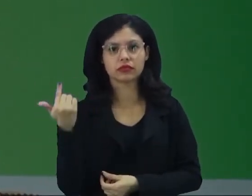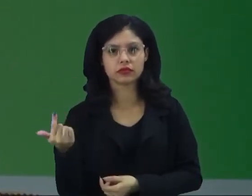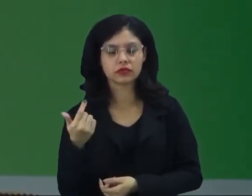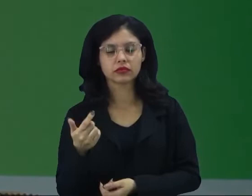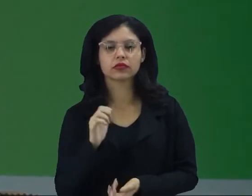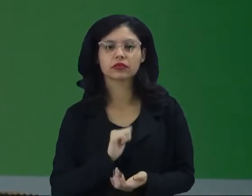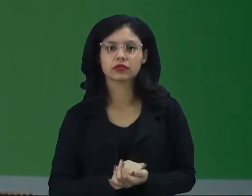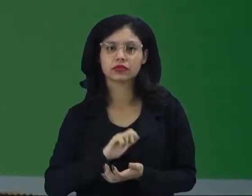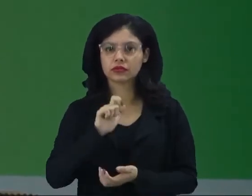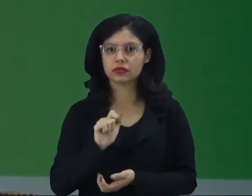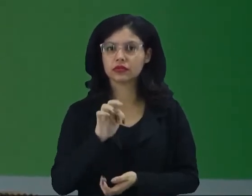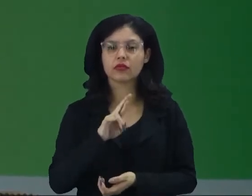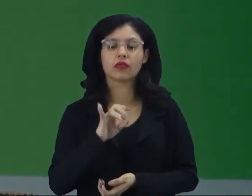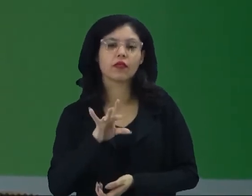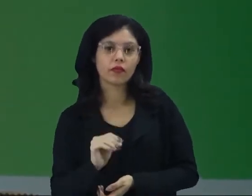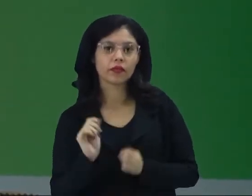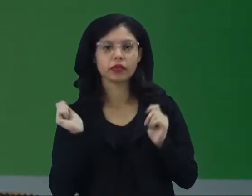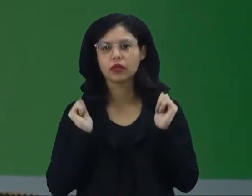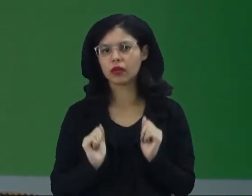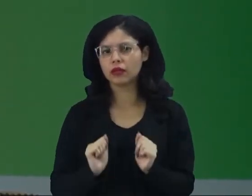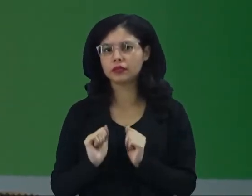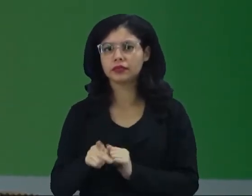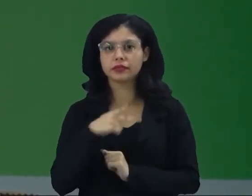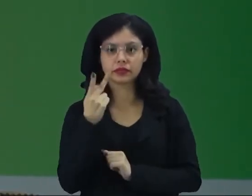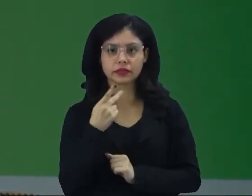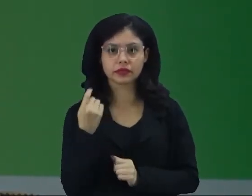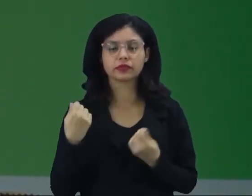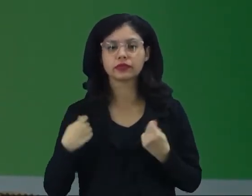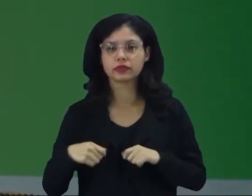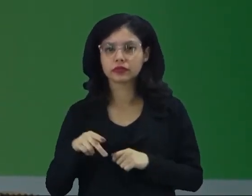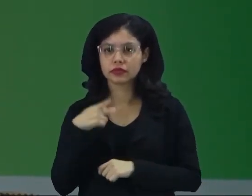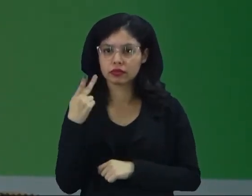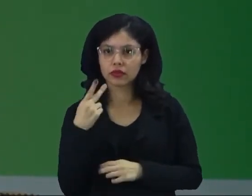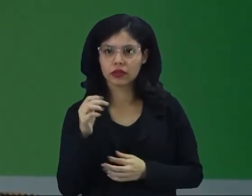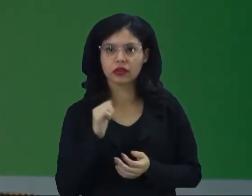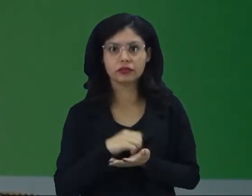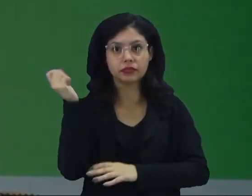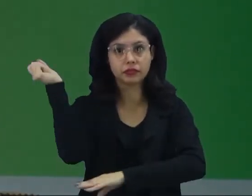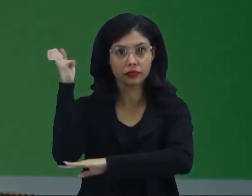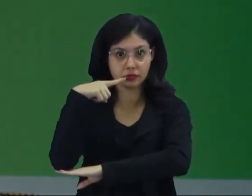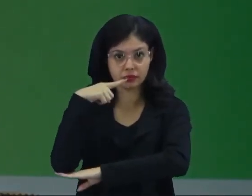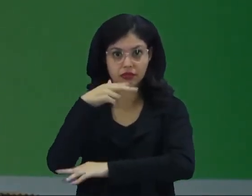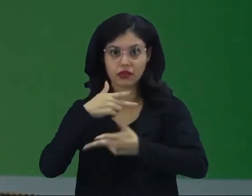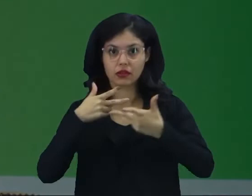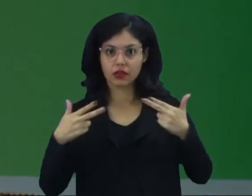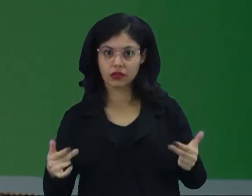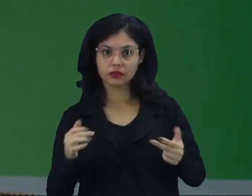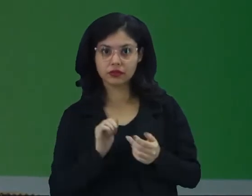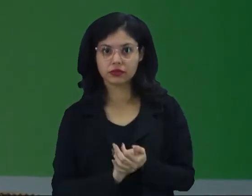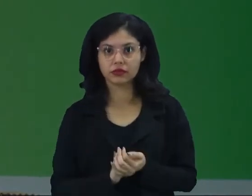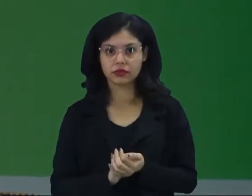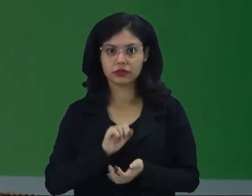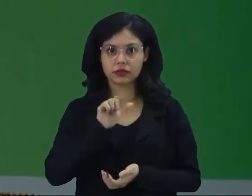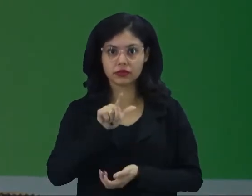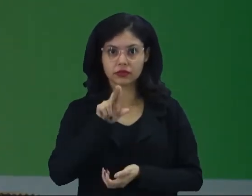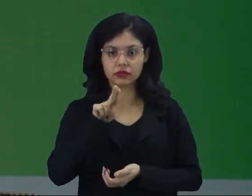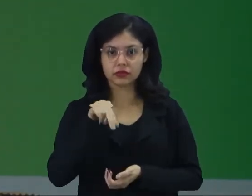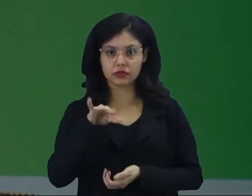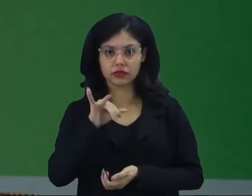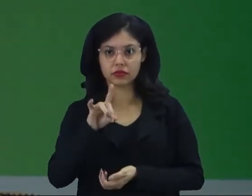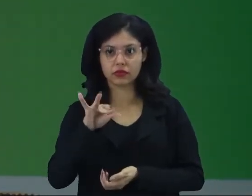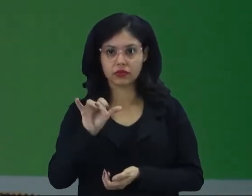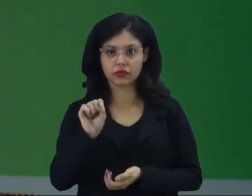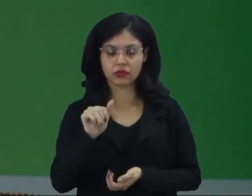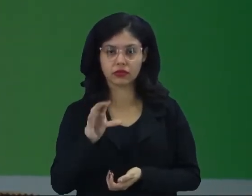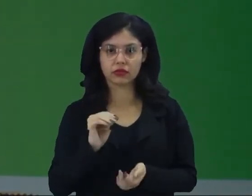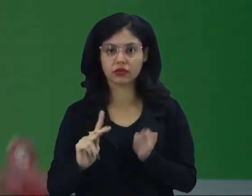astros. Então, nós podemos dizer, nós devemos dizer que o Sol é um objeto luminoso,